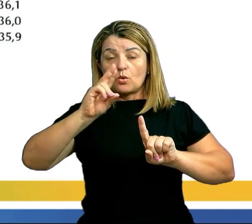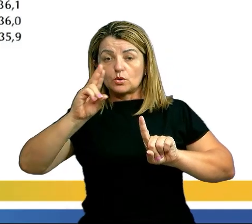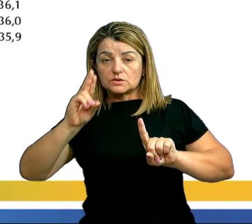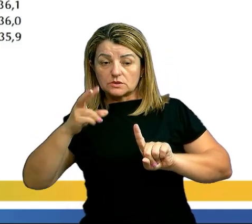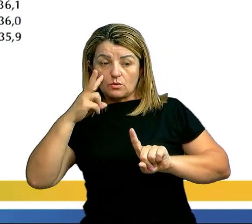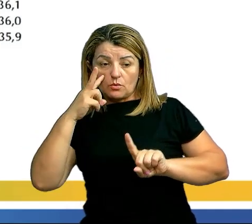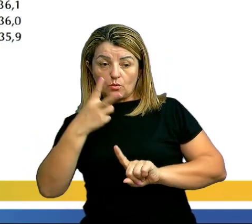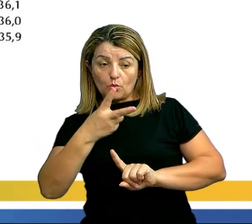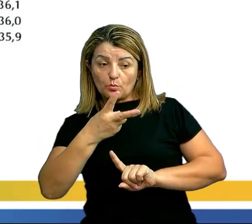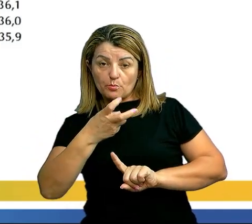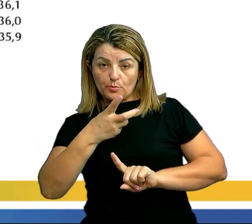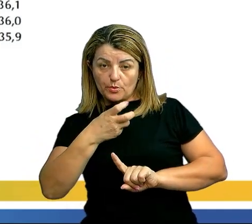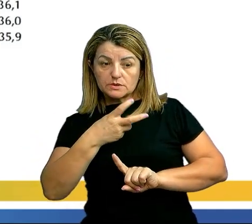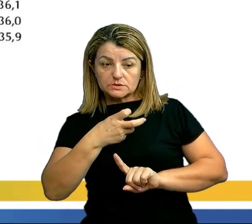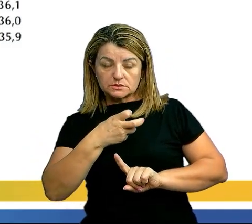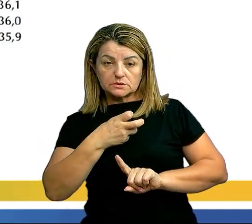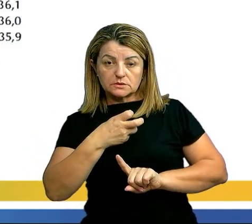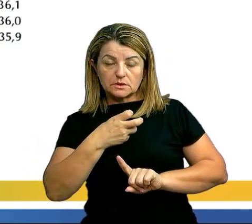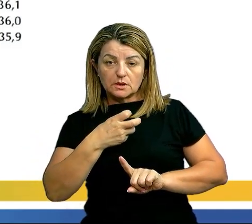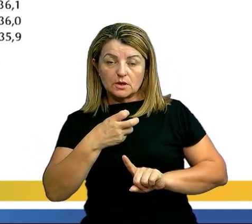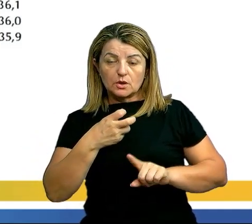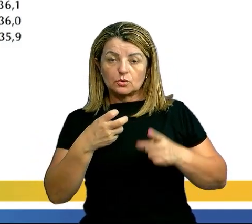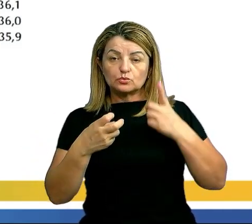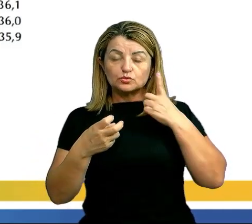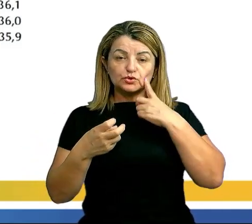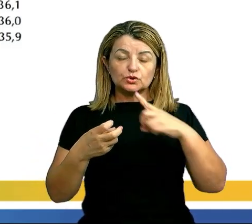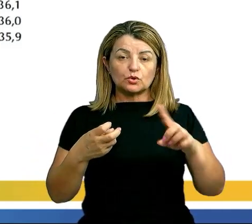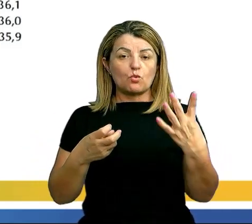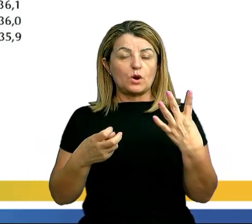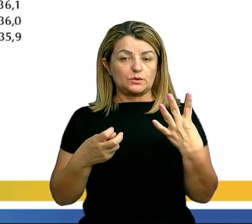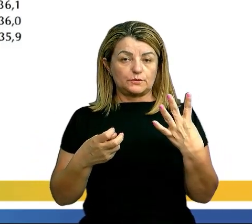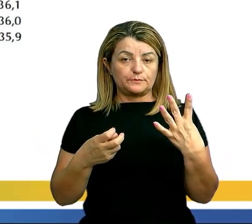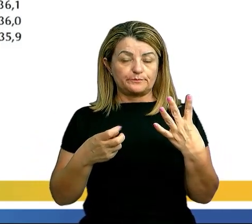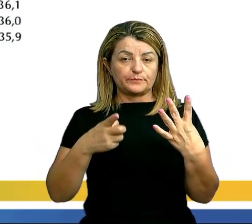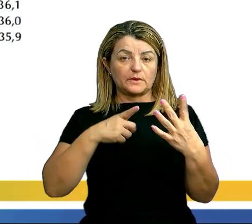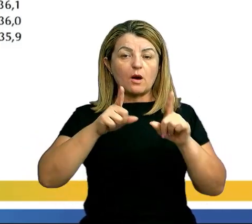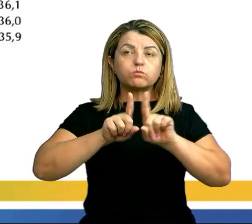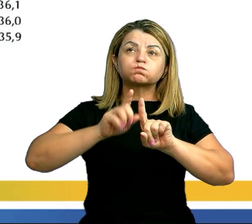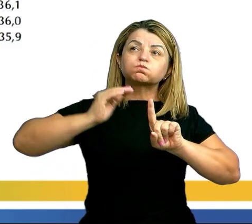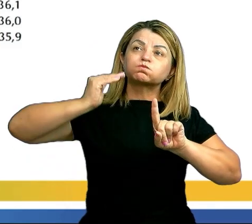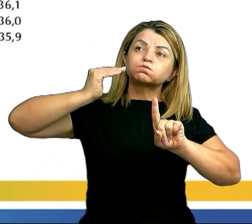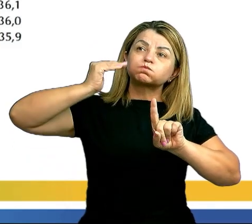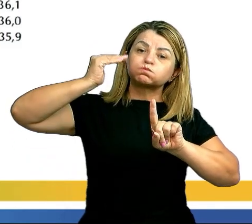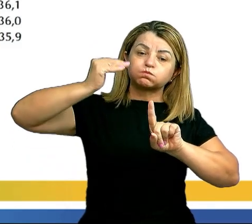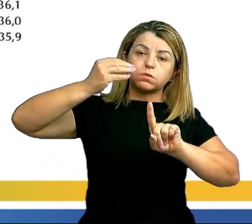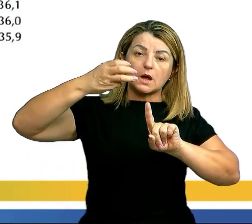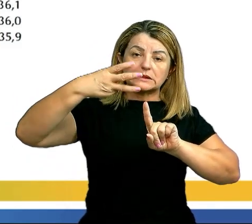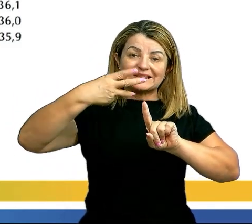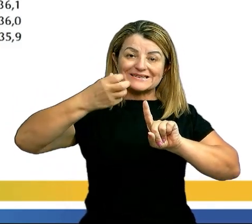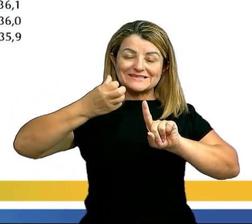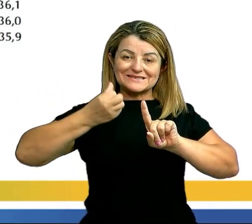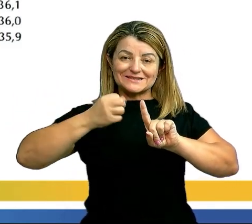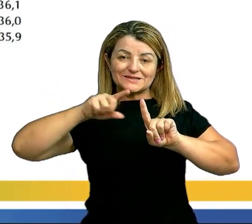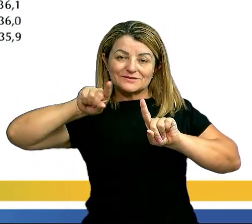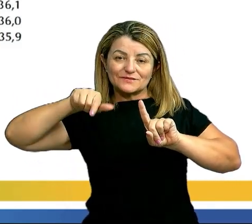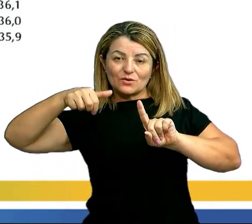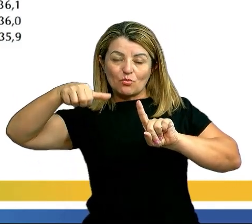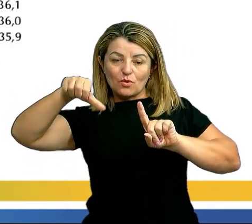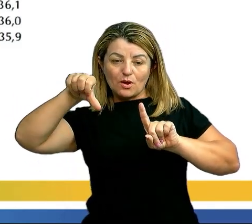pode observar ali no nosso quarto dia. E a maior temperatura foi de 36,9 graus Celsius